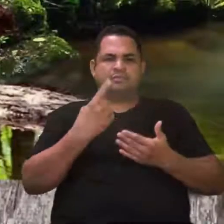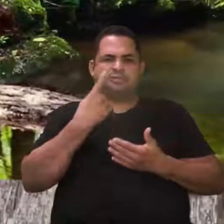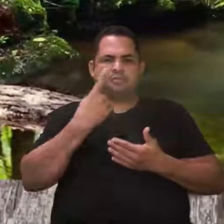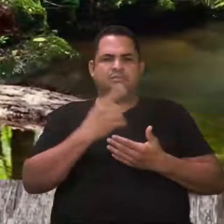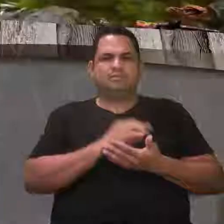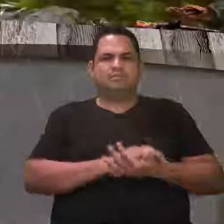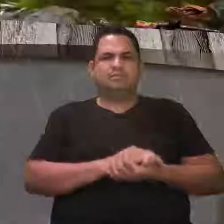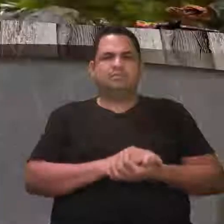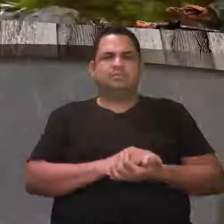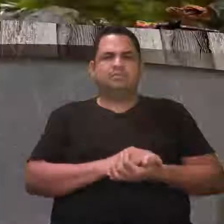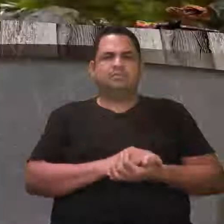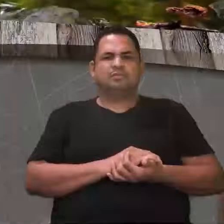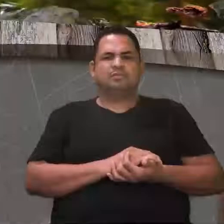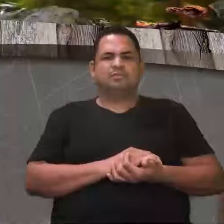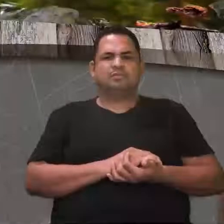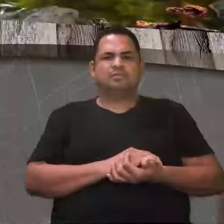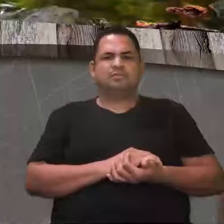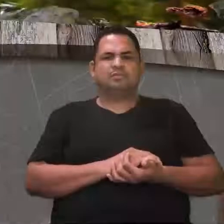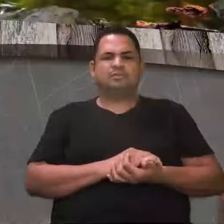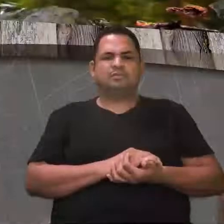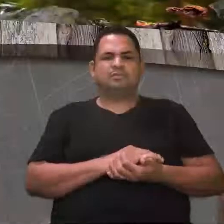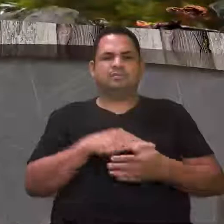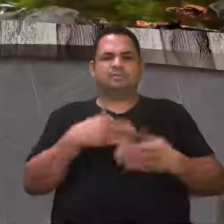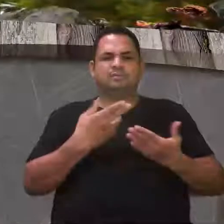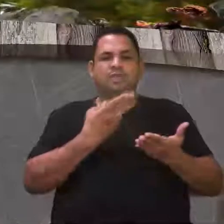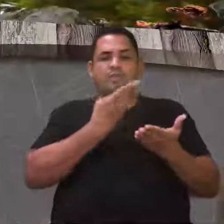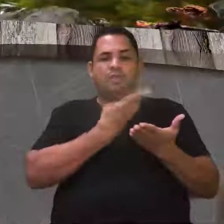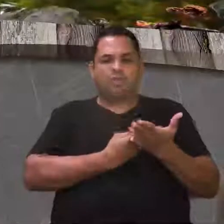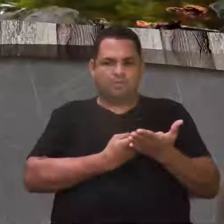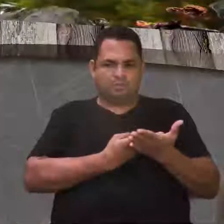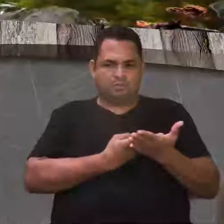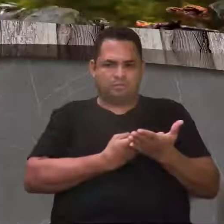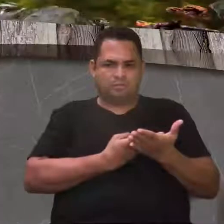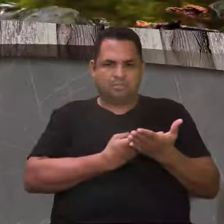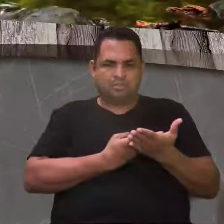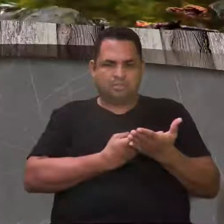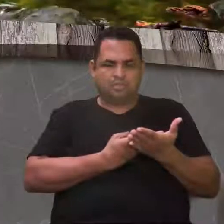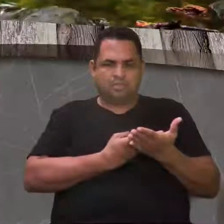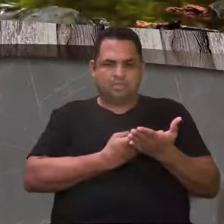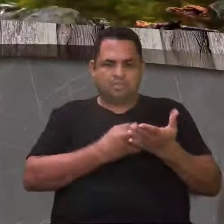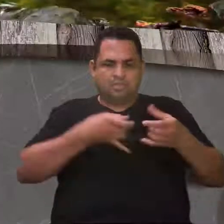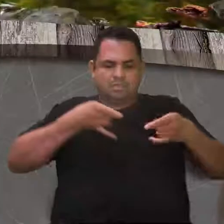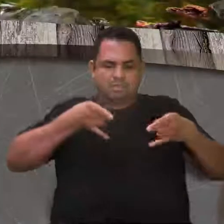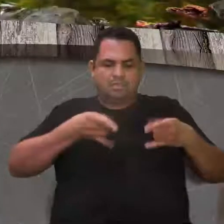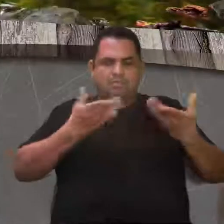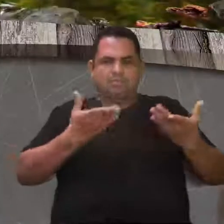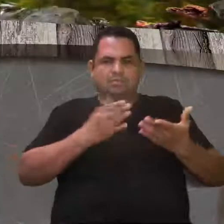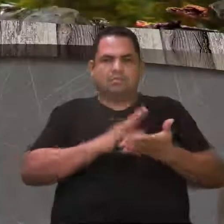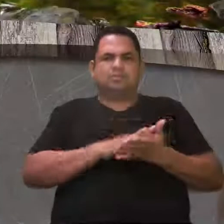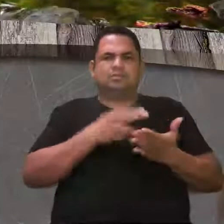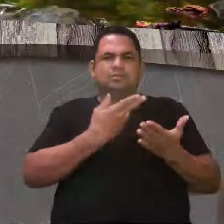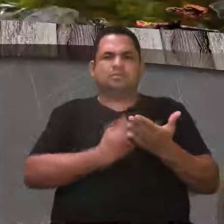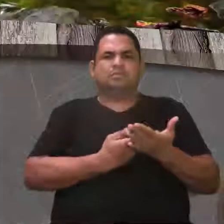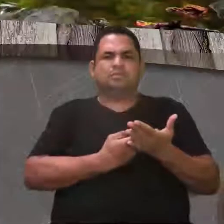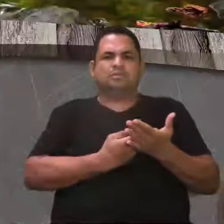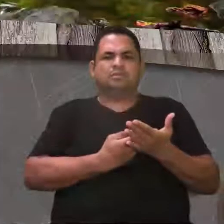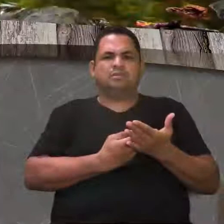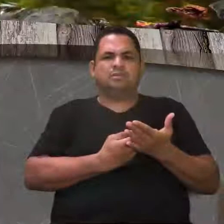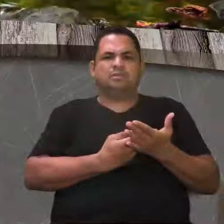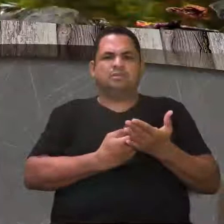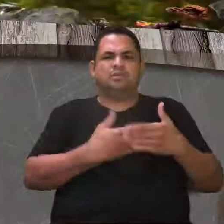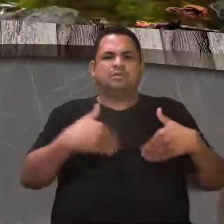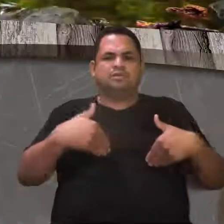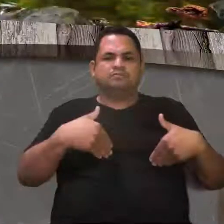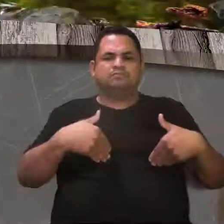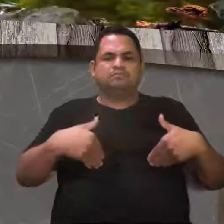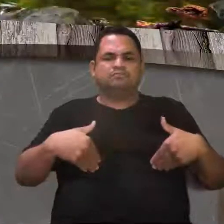visualizar. Afasta um pouquinho, é isso. Quando ele deitou na cama, né, na maca lá, quando o médico foi